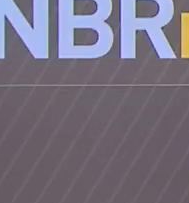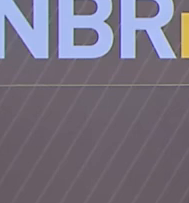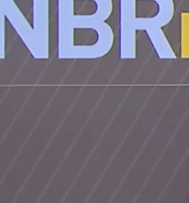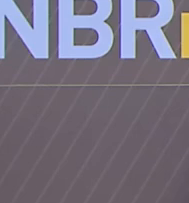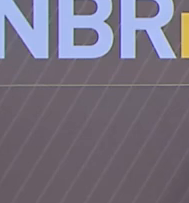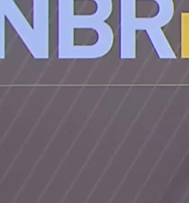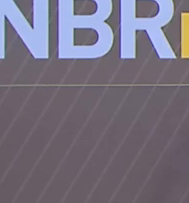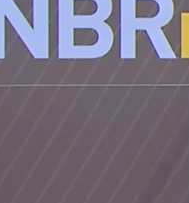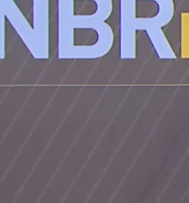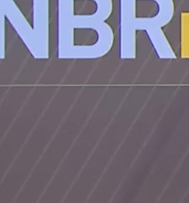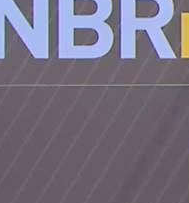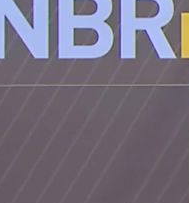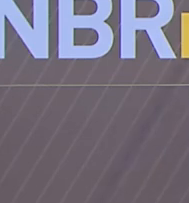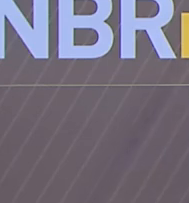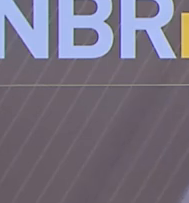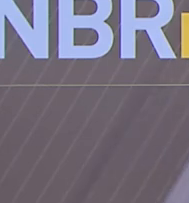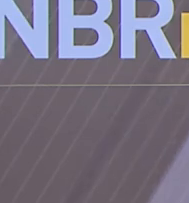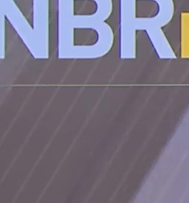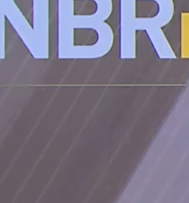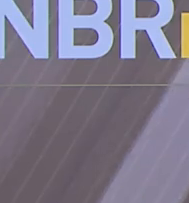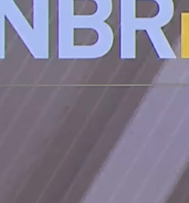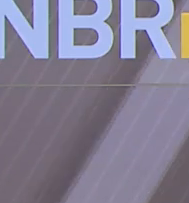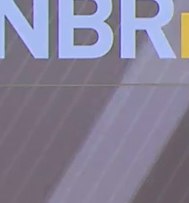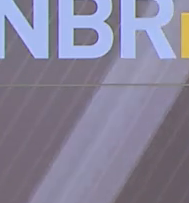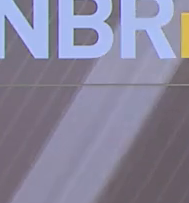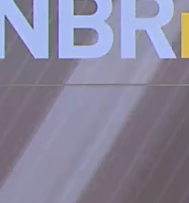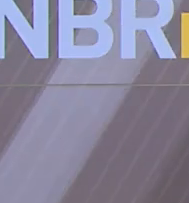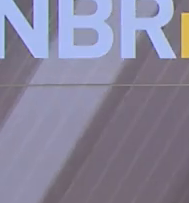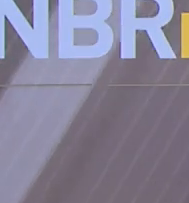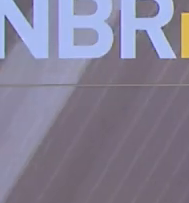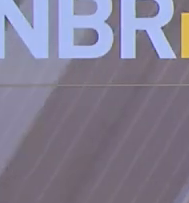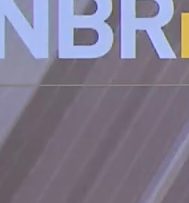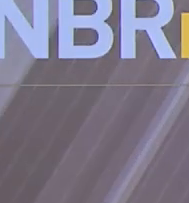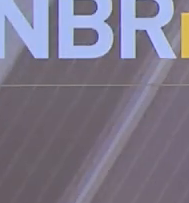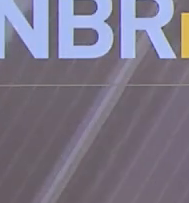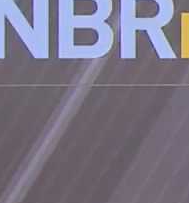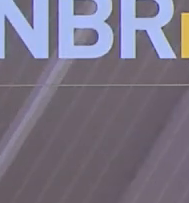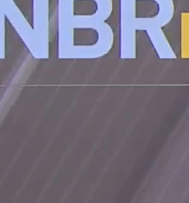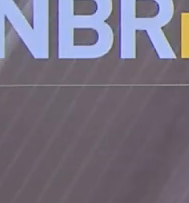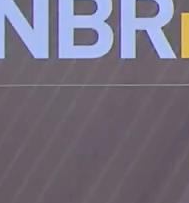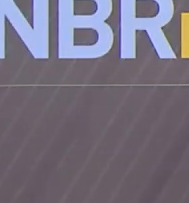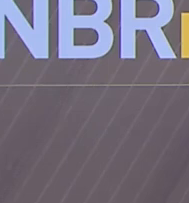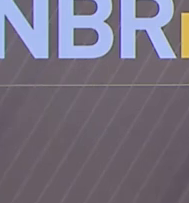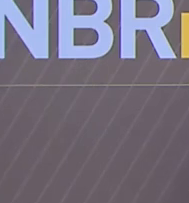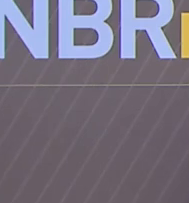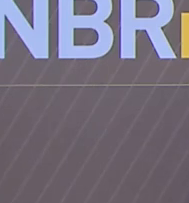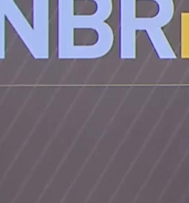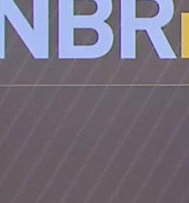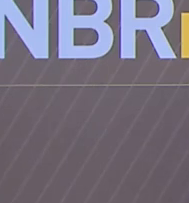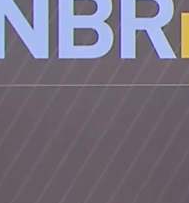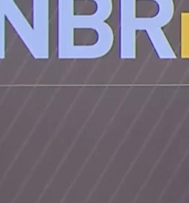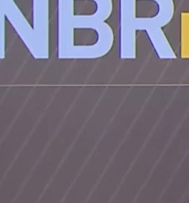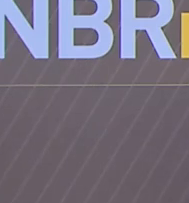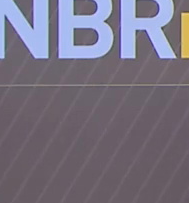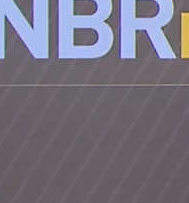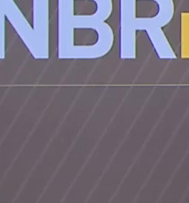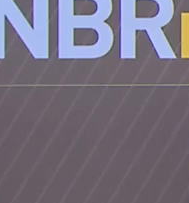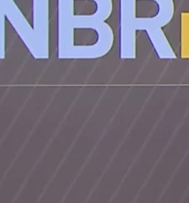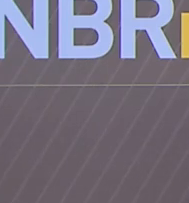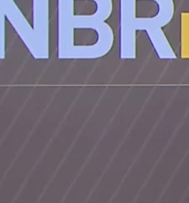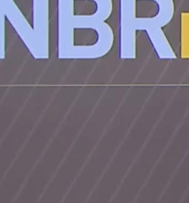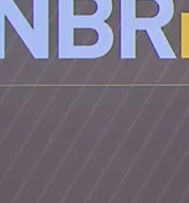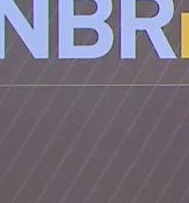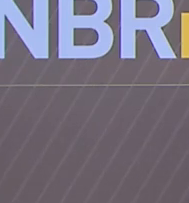o governo federal a qualquer momento durante a nossa programação ou em nossos boletins de hora em hora. Continue